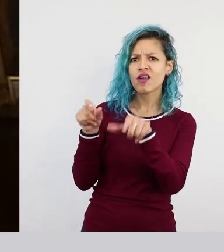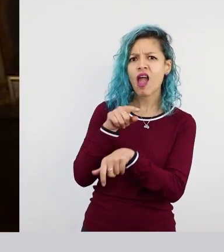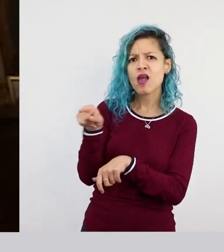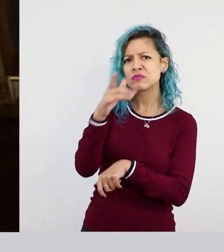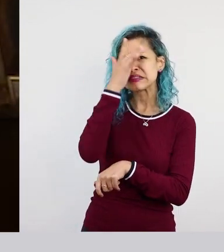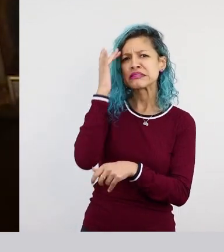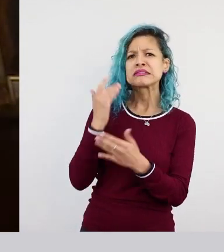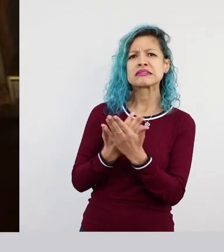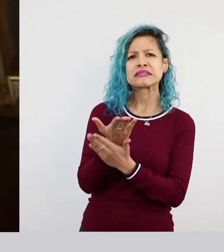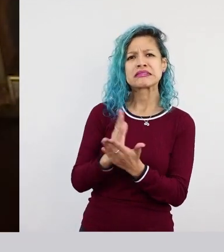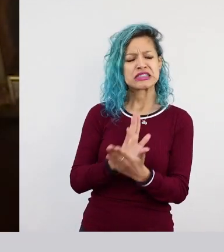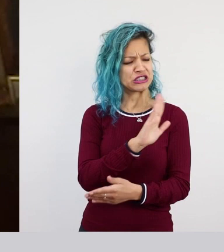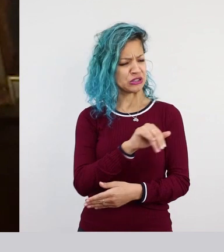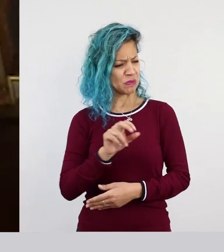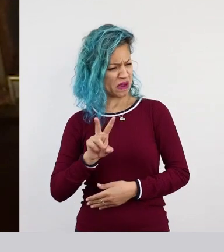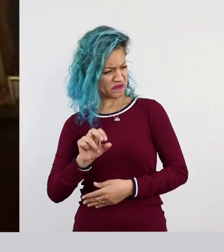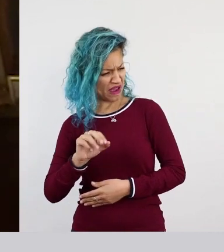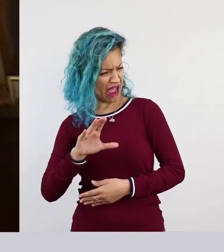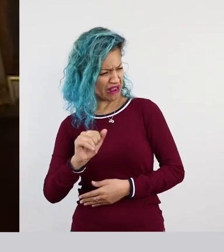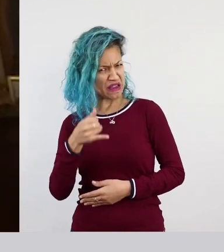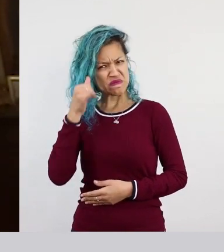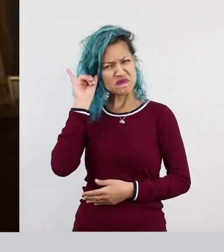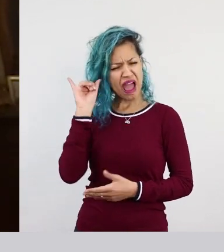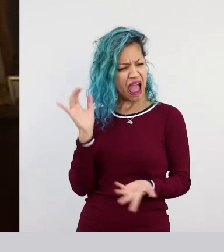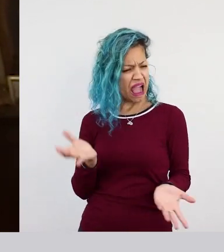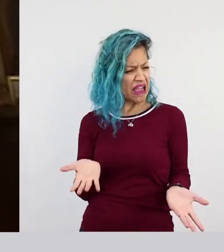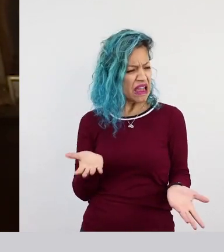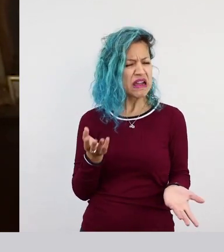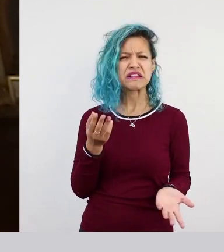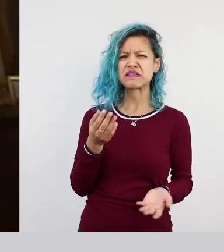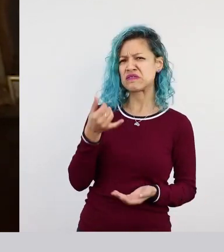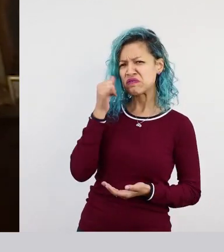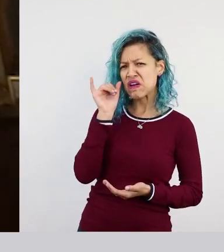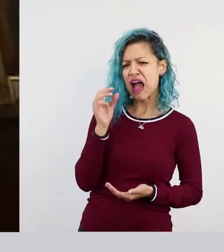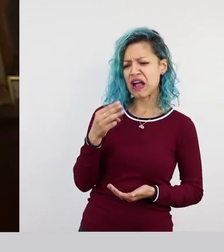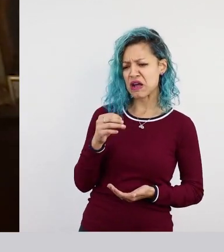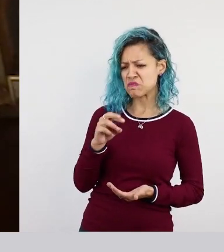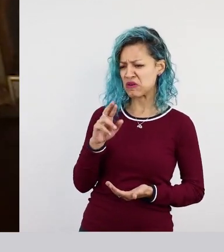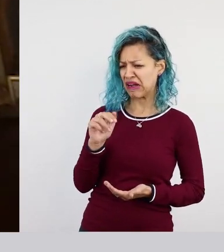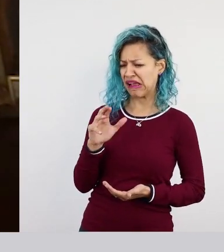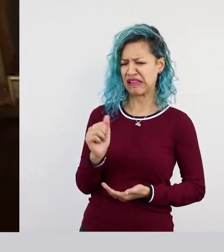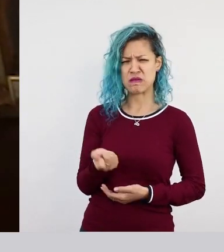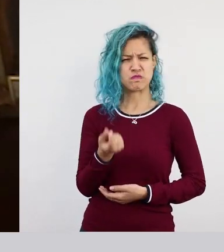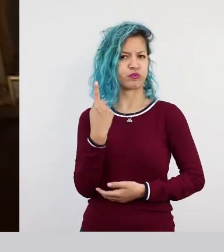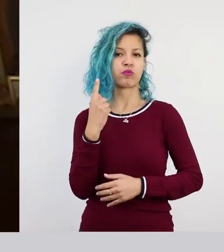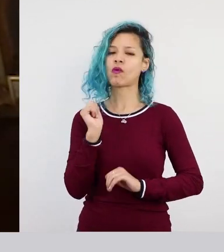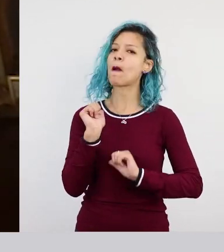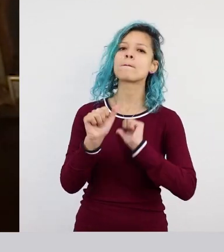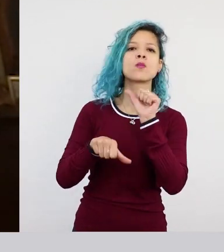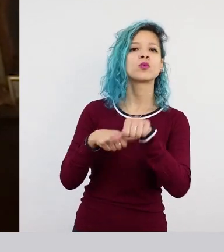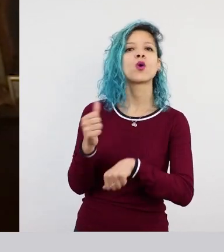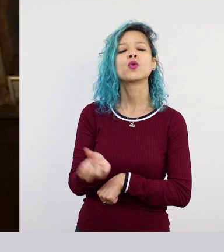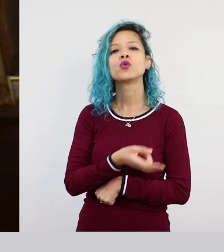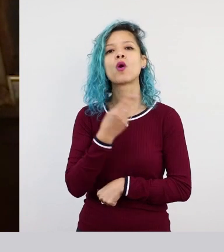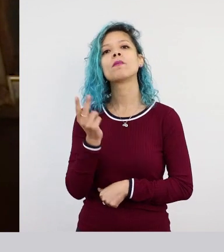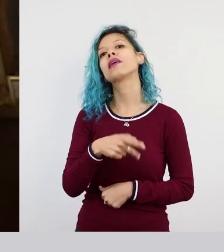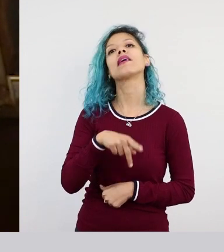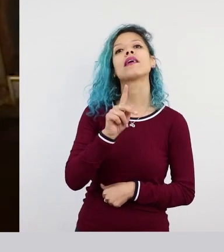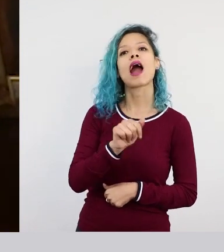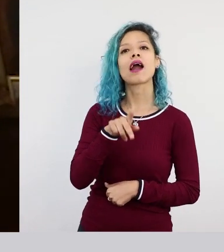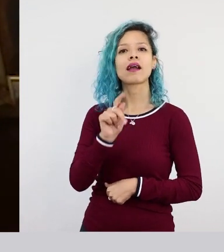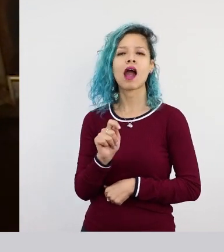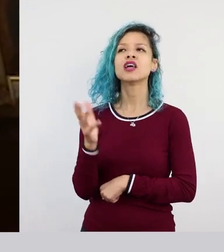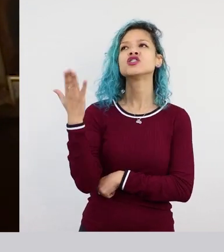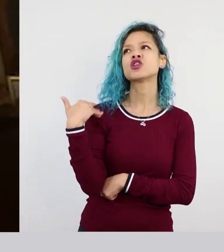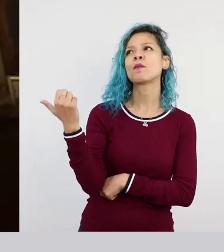aí as pessoas ficavam meio assim de me chamar de Vaca, Vaca Morgana. E de repente mudou.